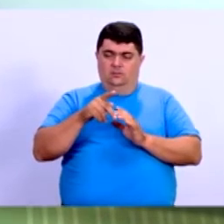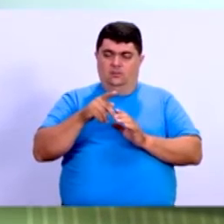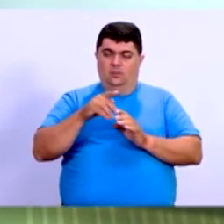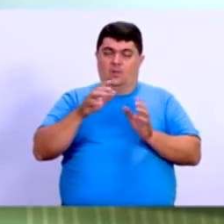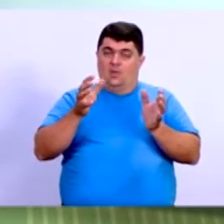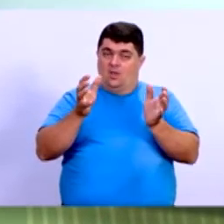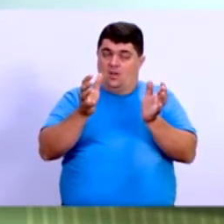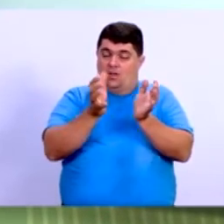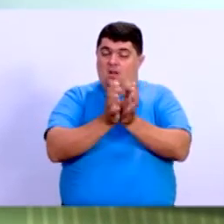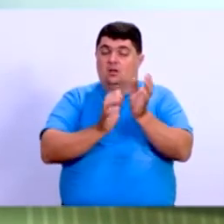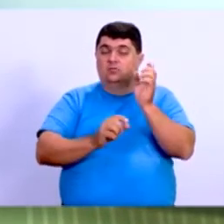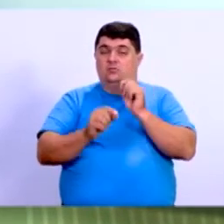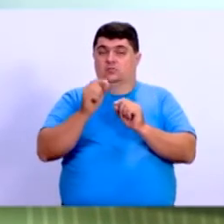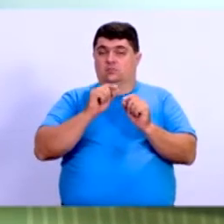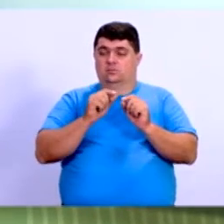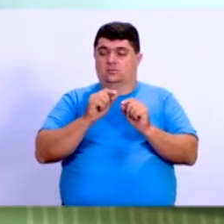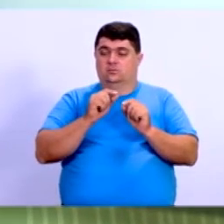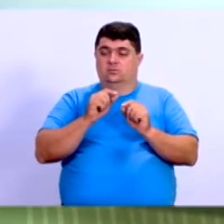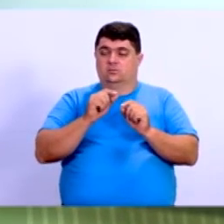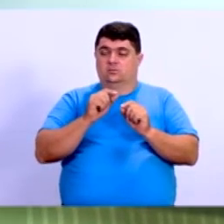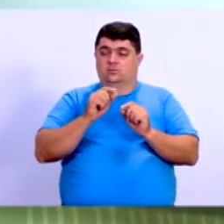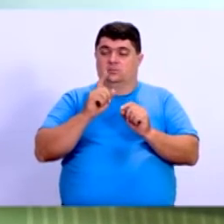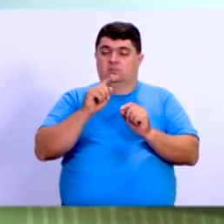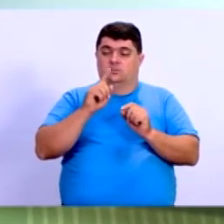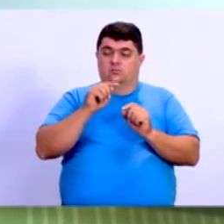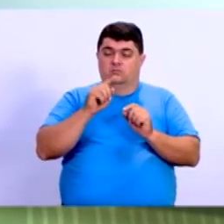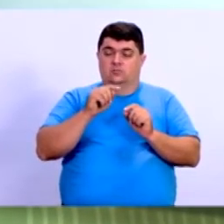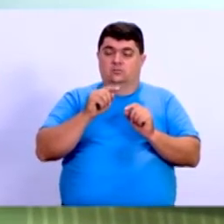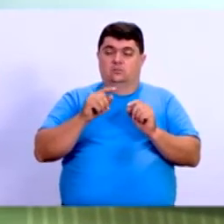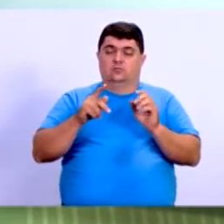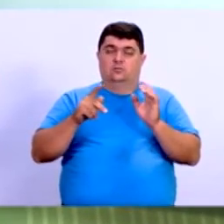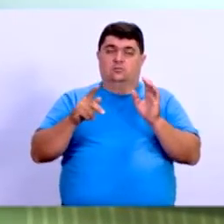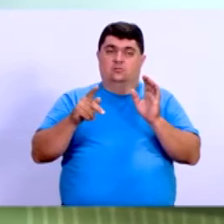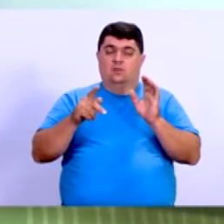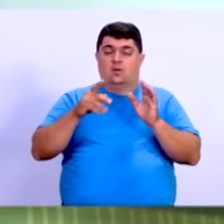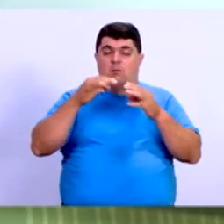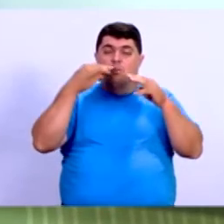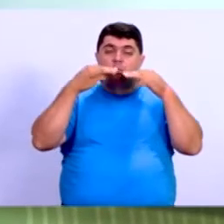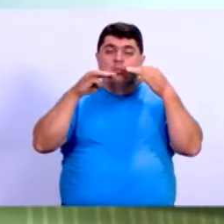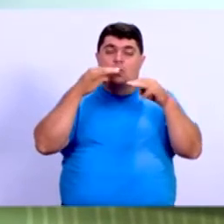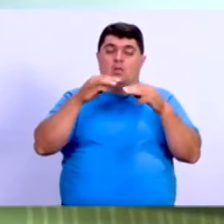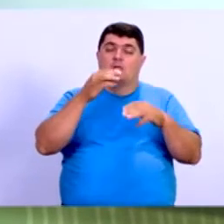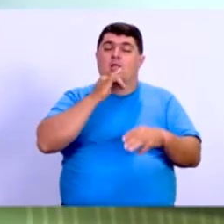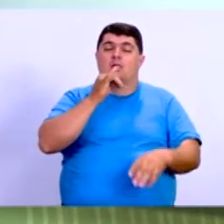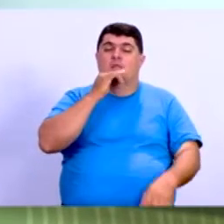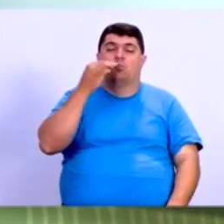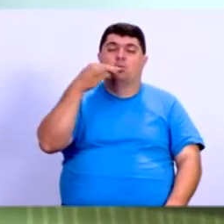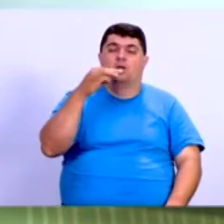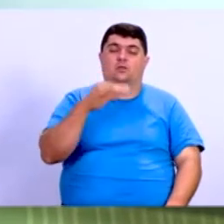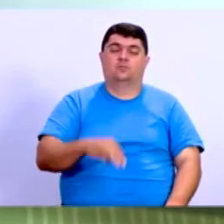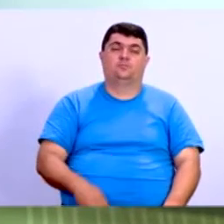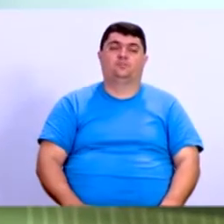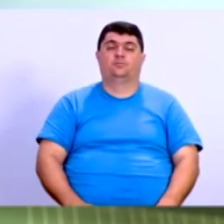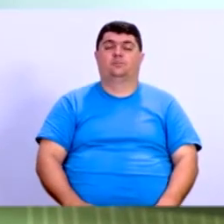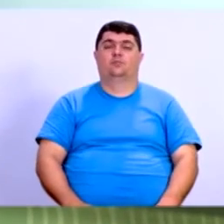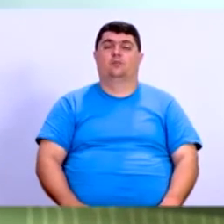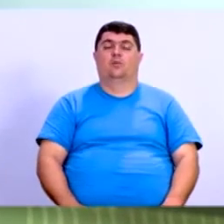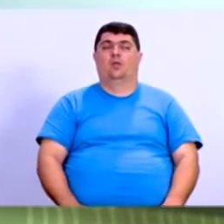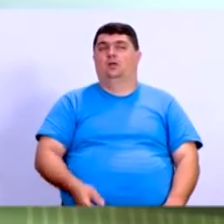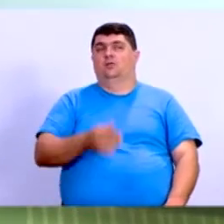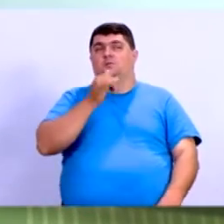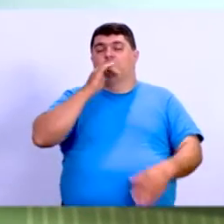pode fazer é o método. Exemplo de método. o funcionário,